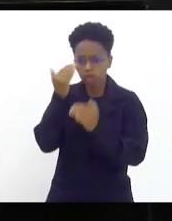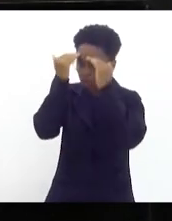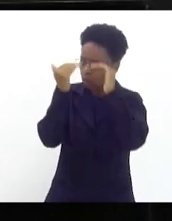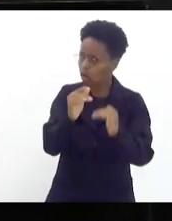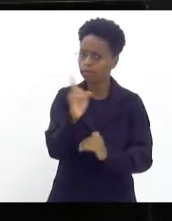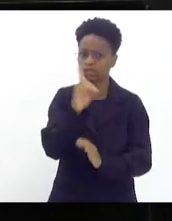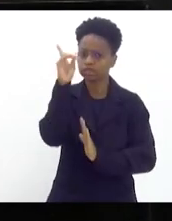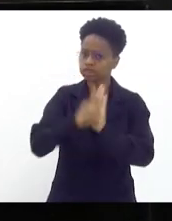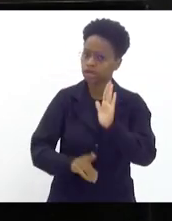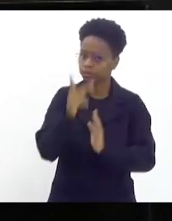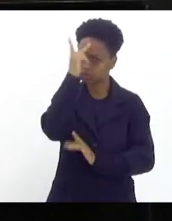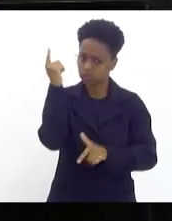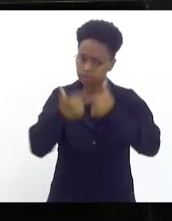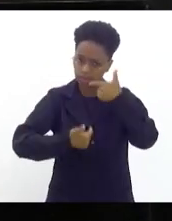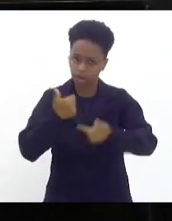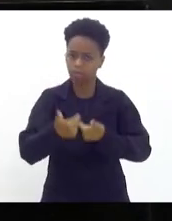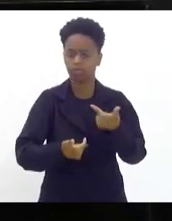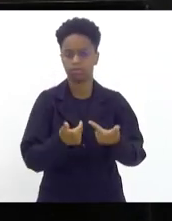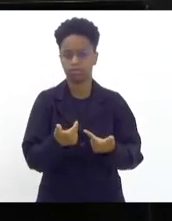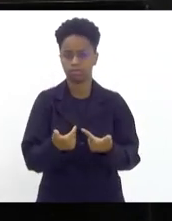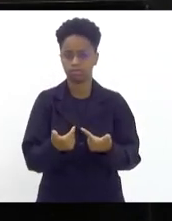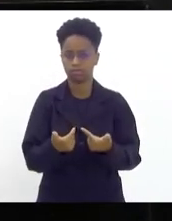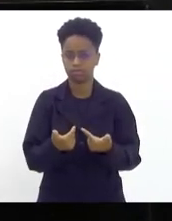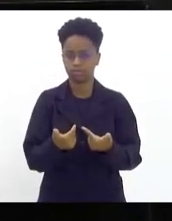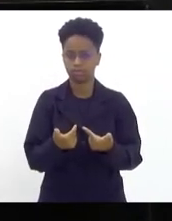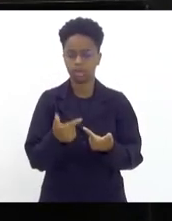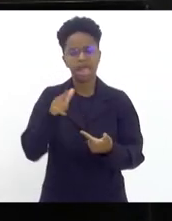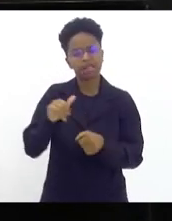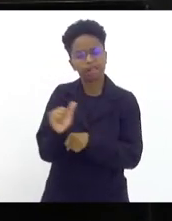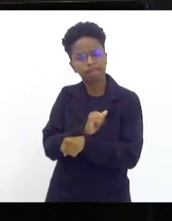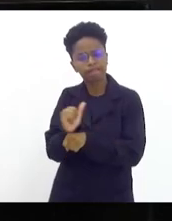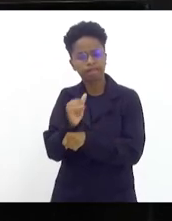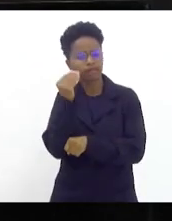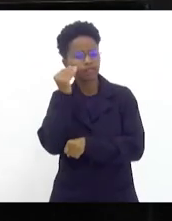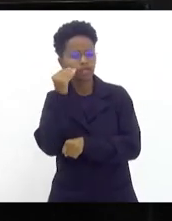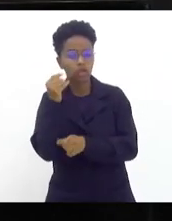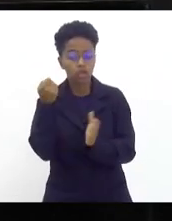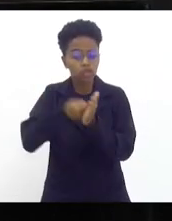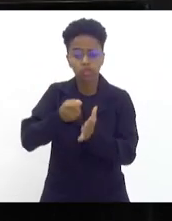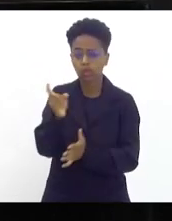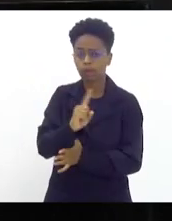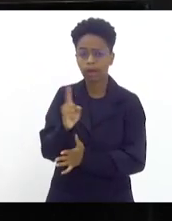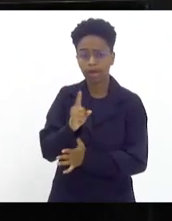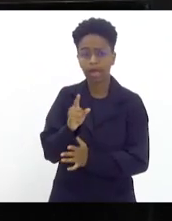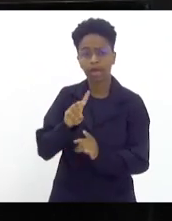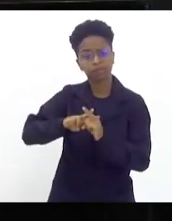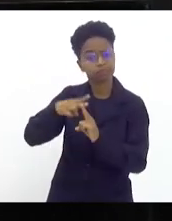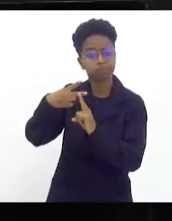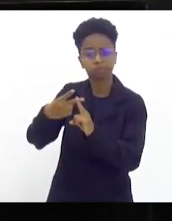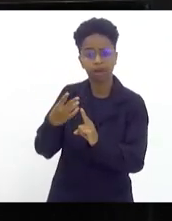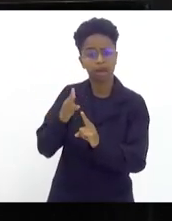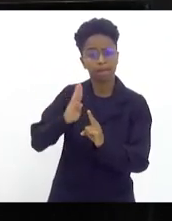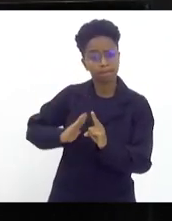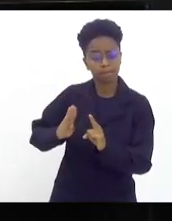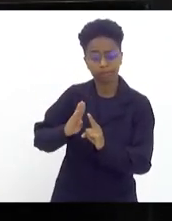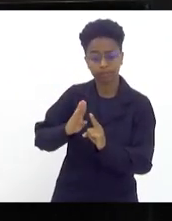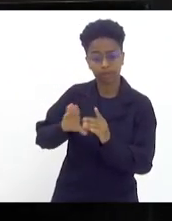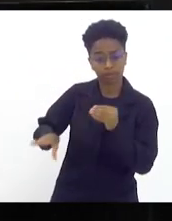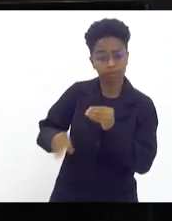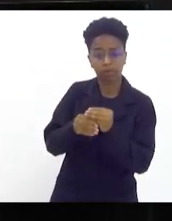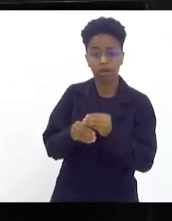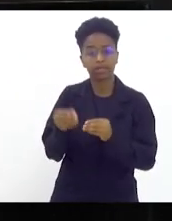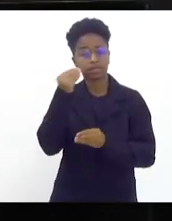um direito de trabalhadores e trabalhadoras manobra que ele fez para não pagar a gratificação do Ritmo da atividade militar